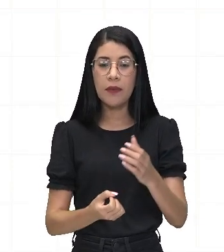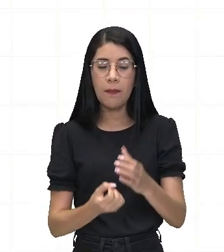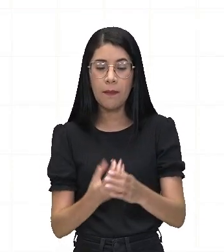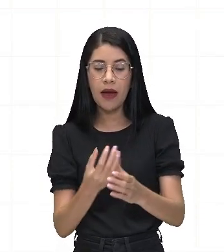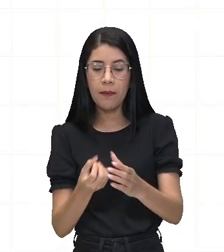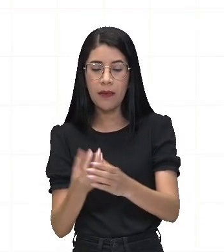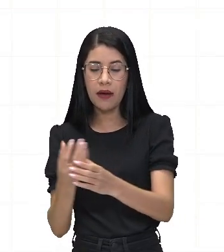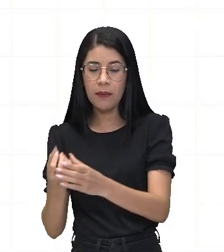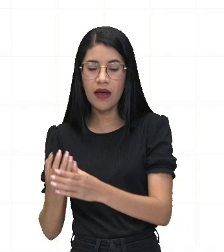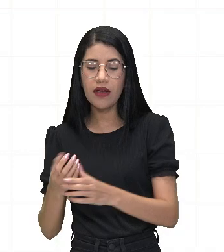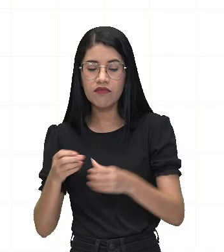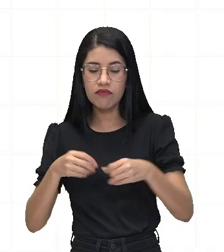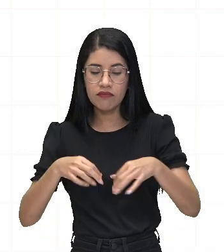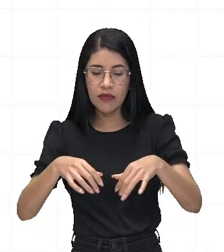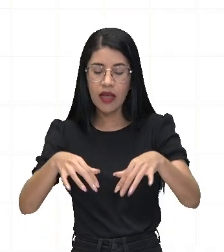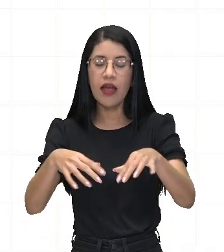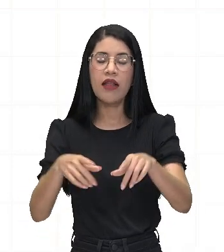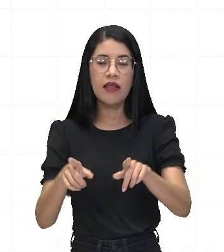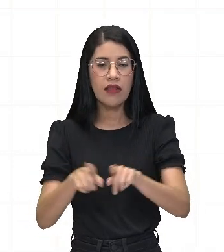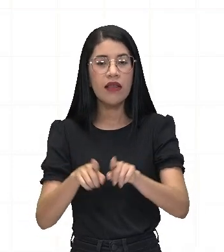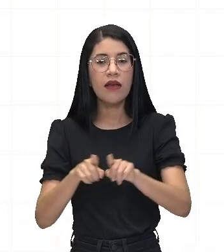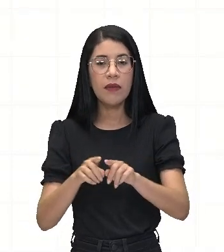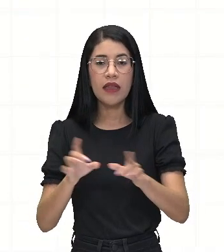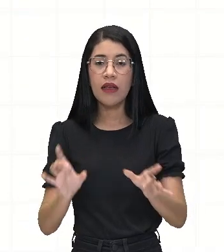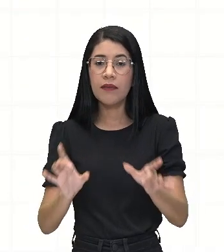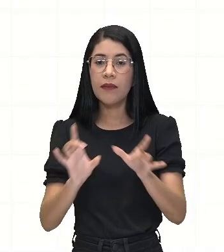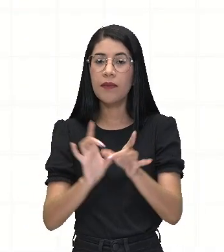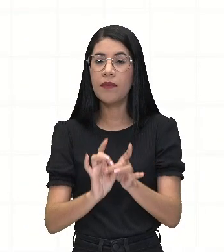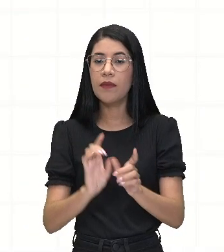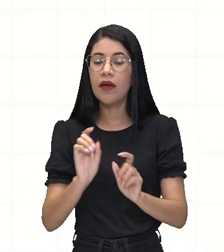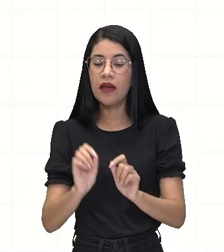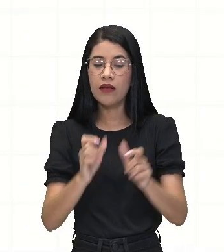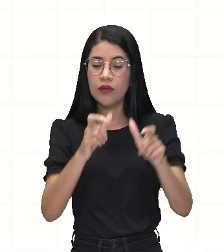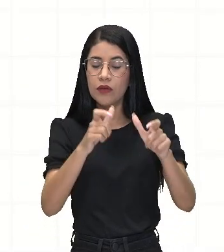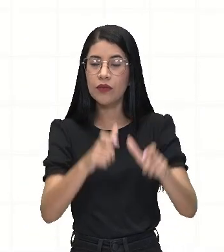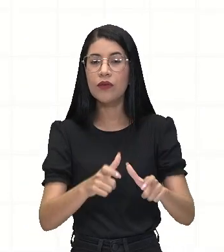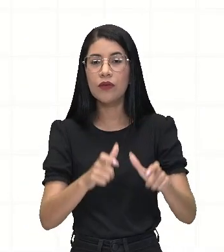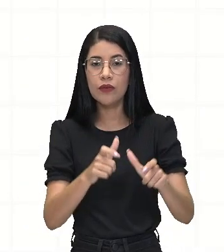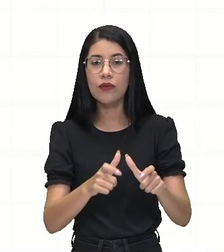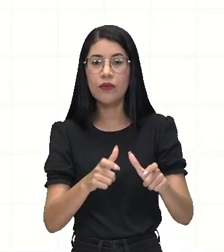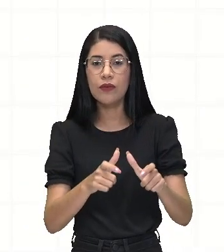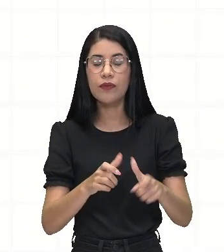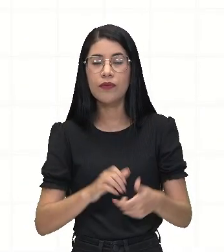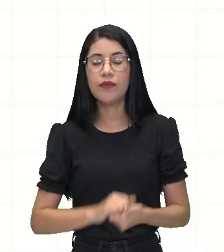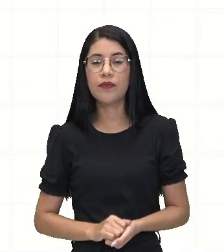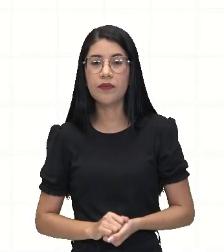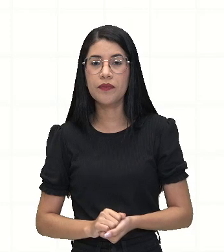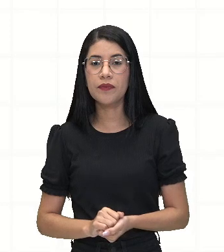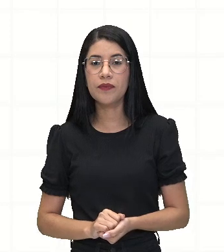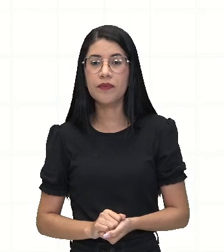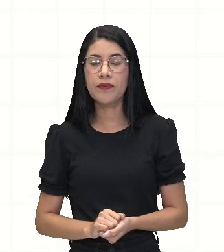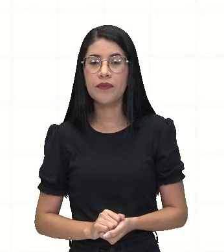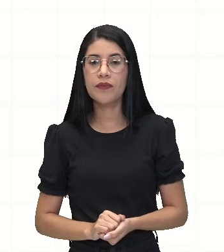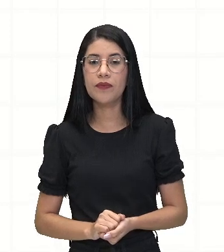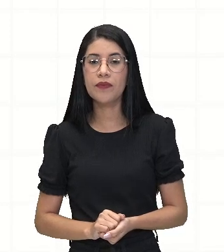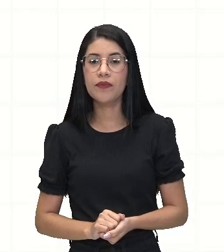da agricultura. Então, tudo isso está ligado aqui à localização, né? Onde que